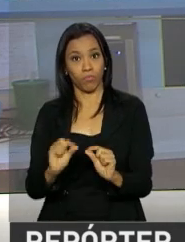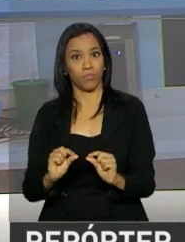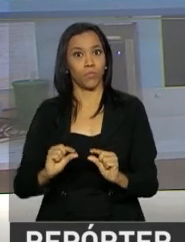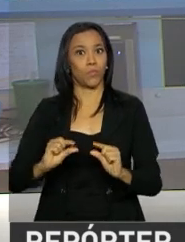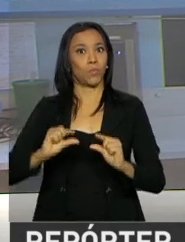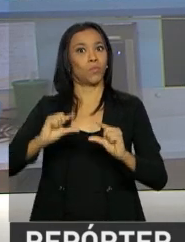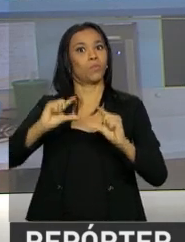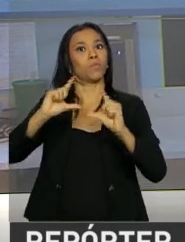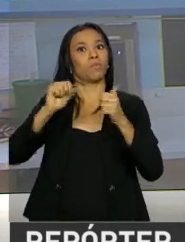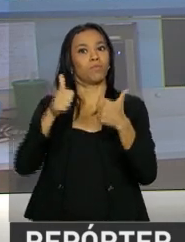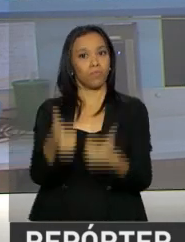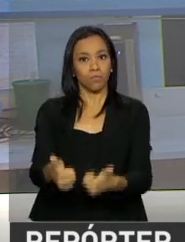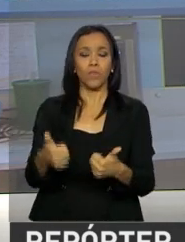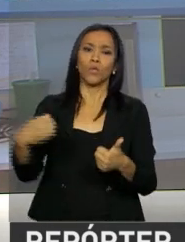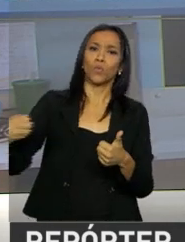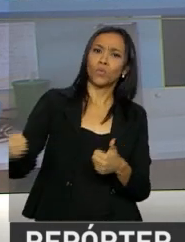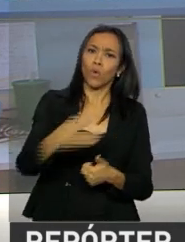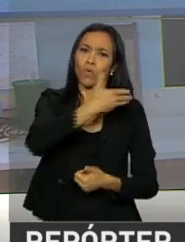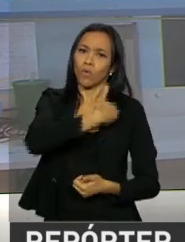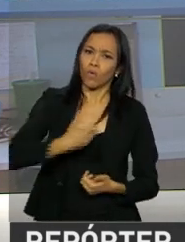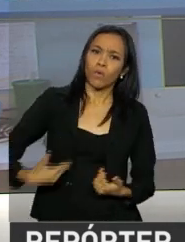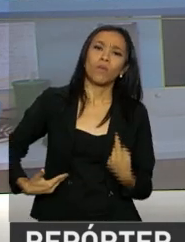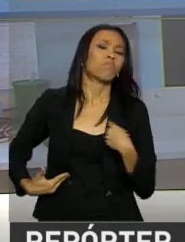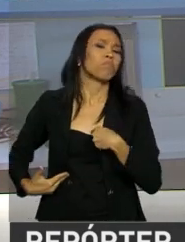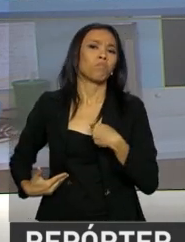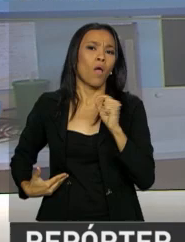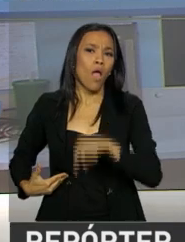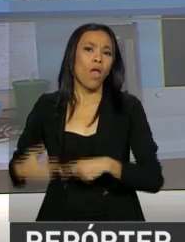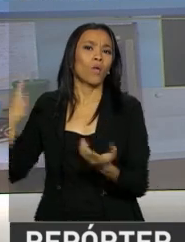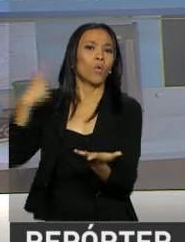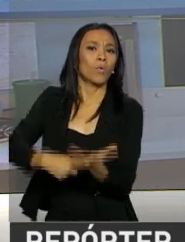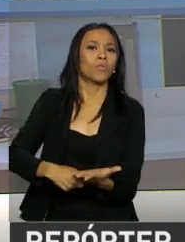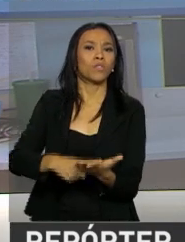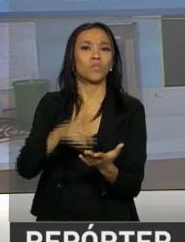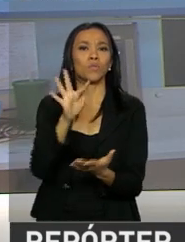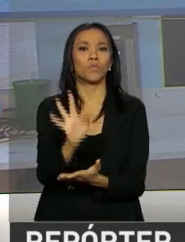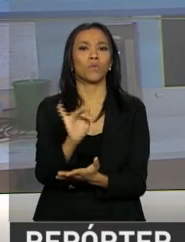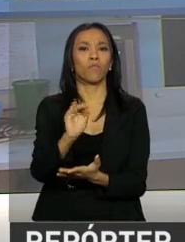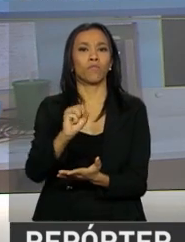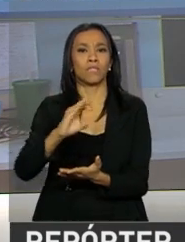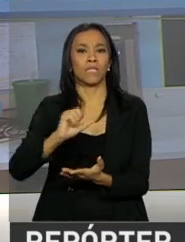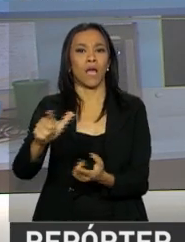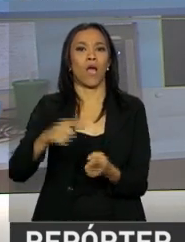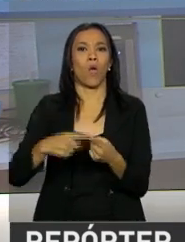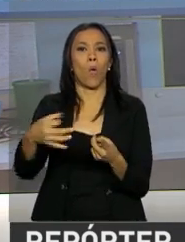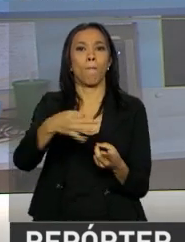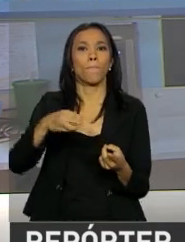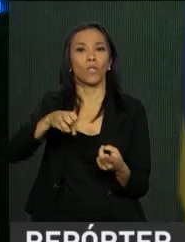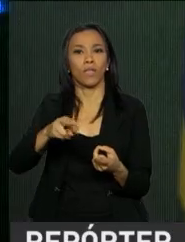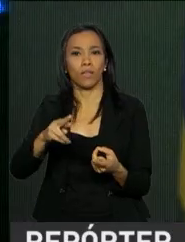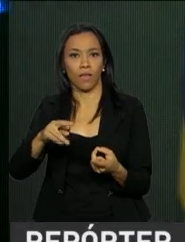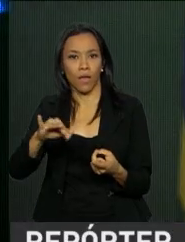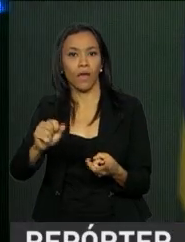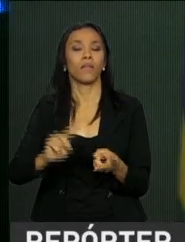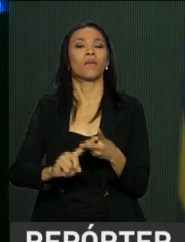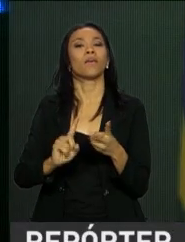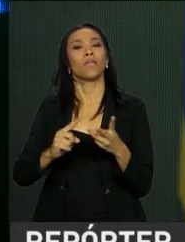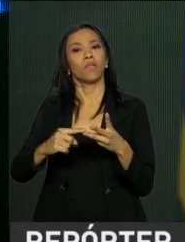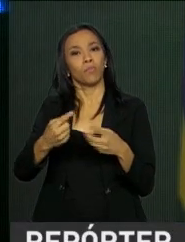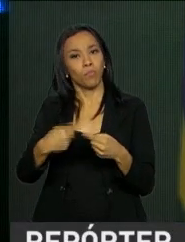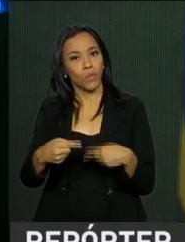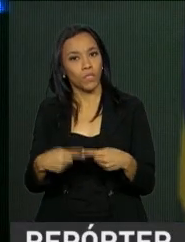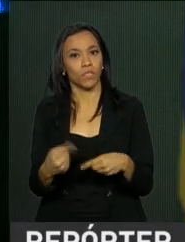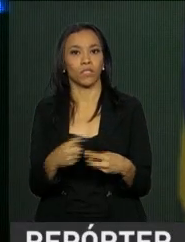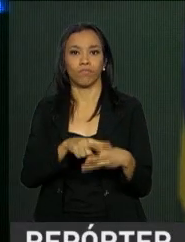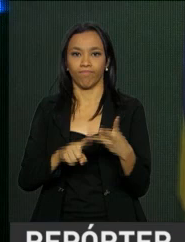fundamento central do novo governo é a responsabilidade fiscal, monetária e política.